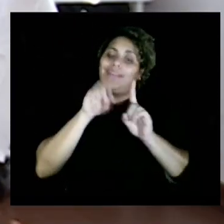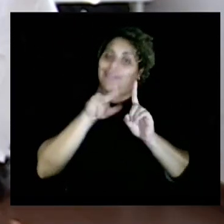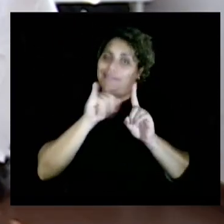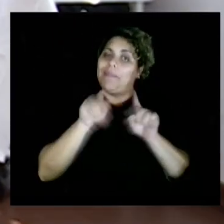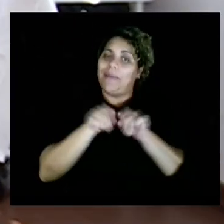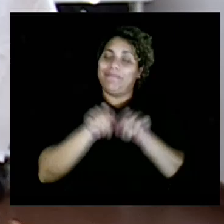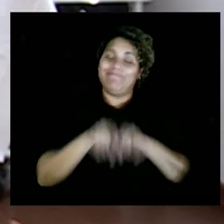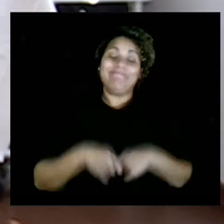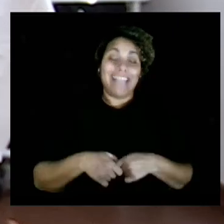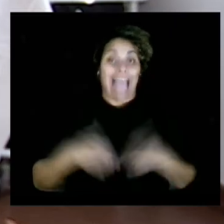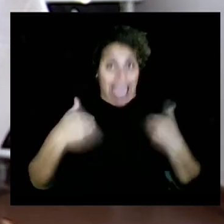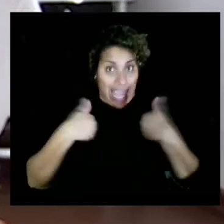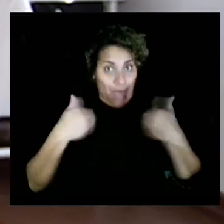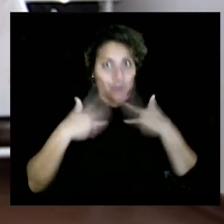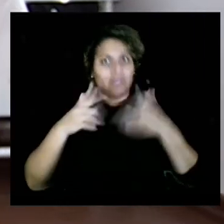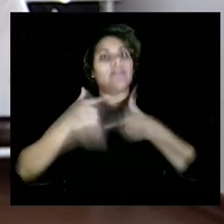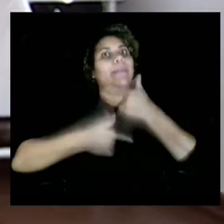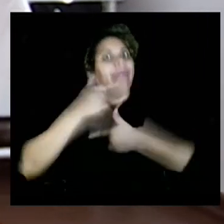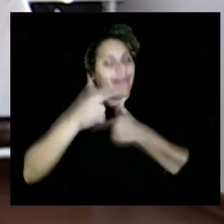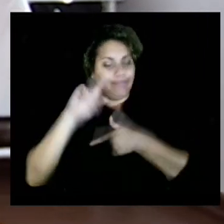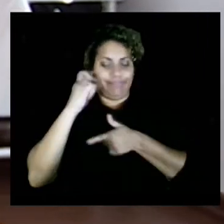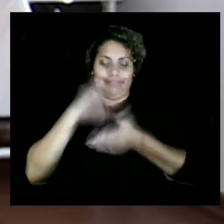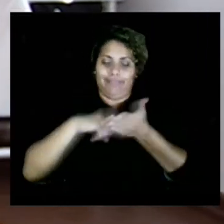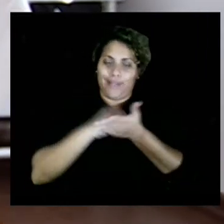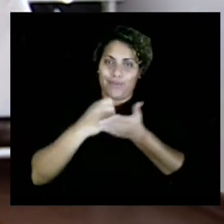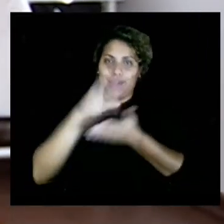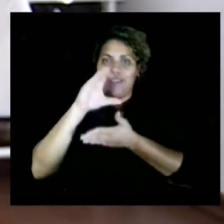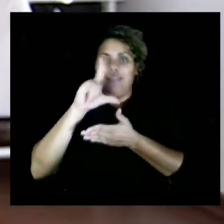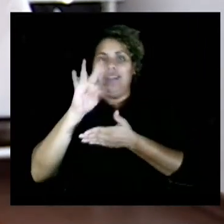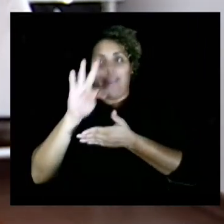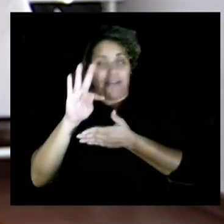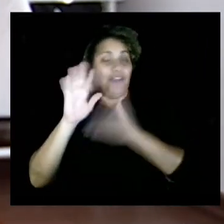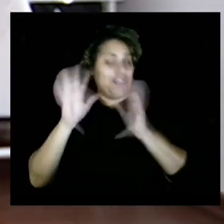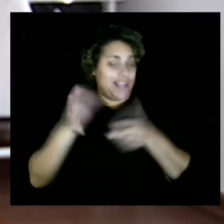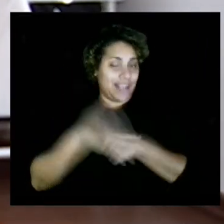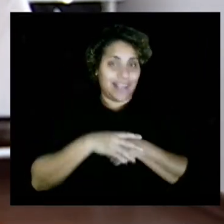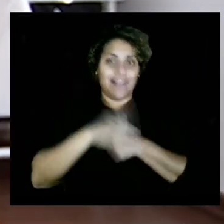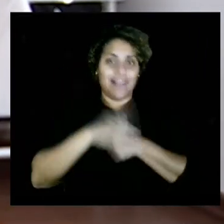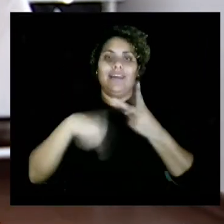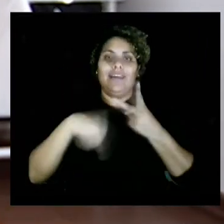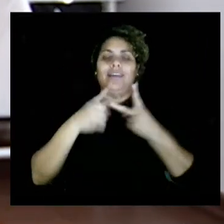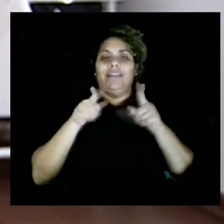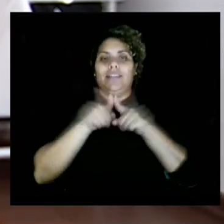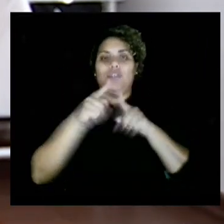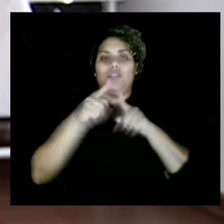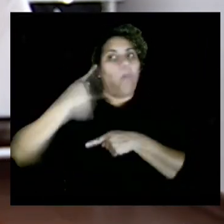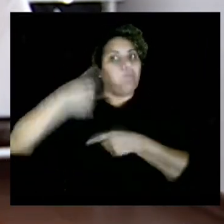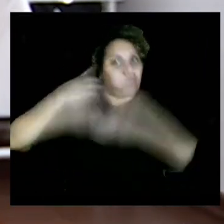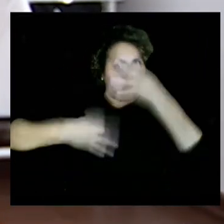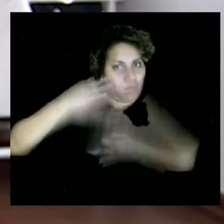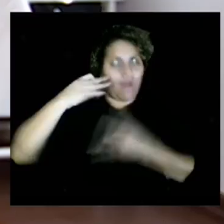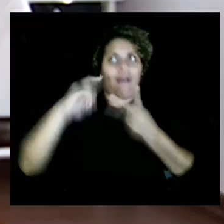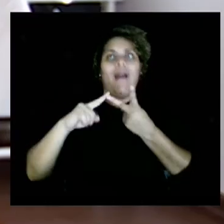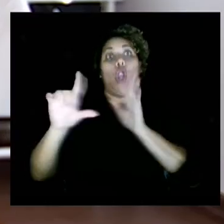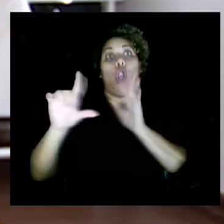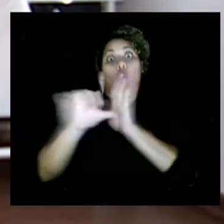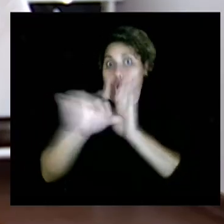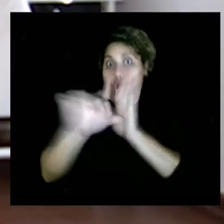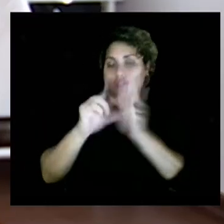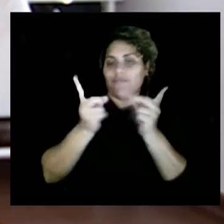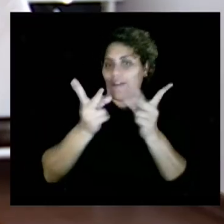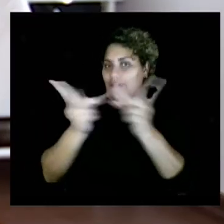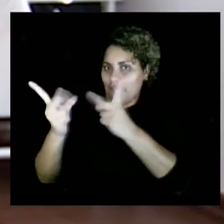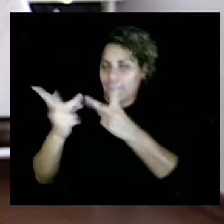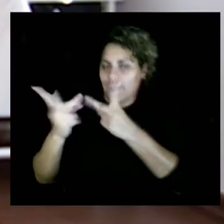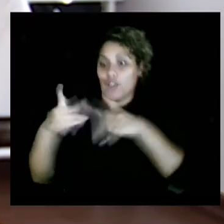CLT? CLT. Tá. Eu já trabalhei com advogado, trabalhei em loja de comércio, de calçado, já fui